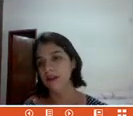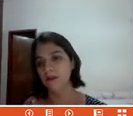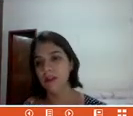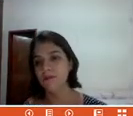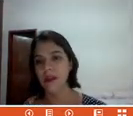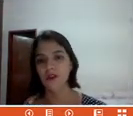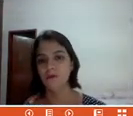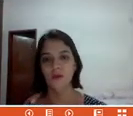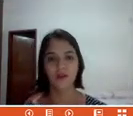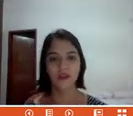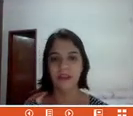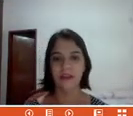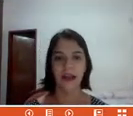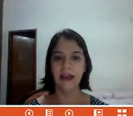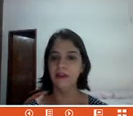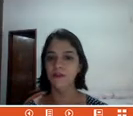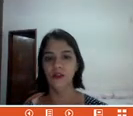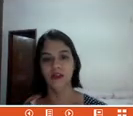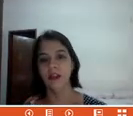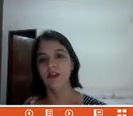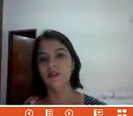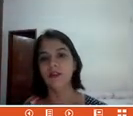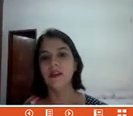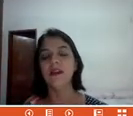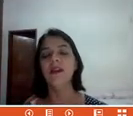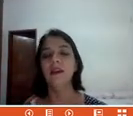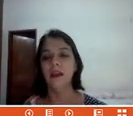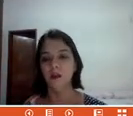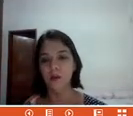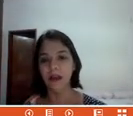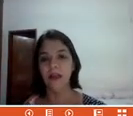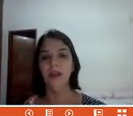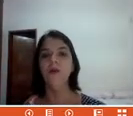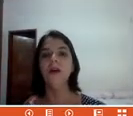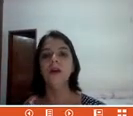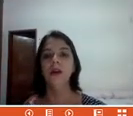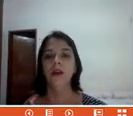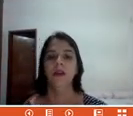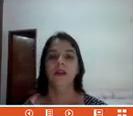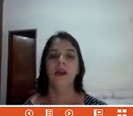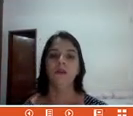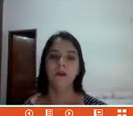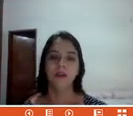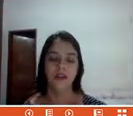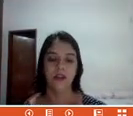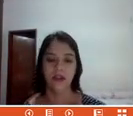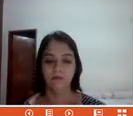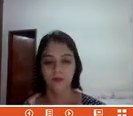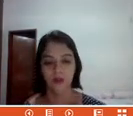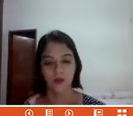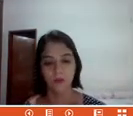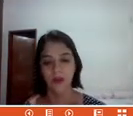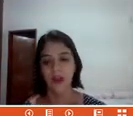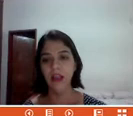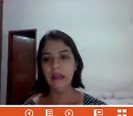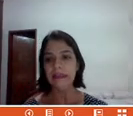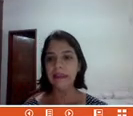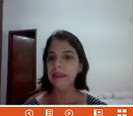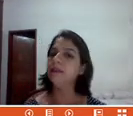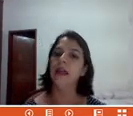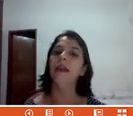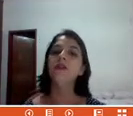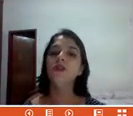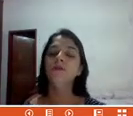não é simplesmente um monte de sinais ou de gestos, né? É uma língua na qual a gente se comunica,